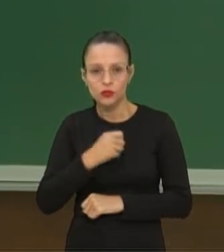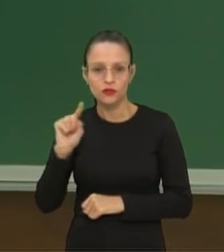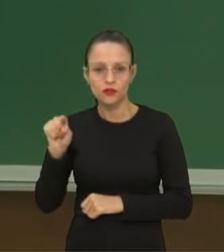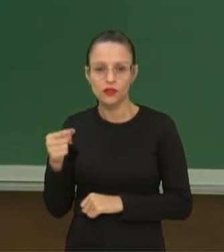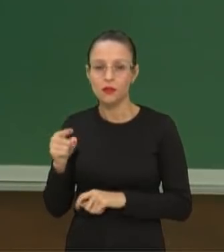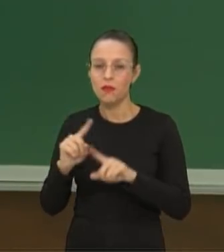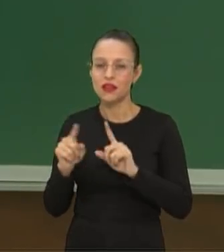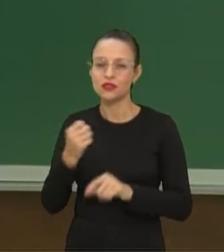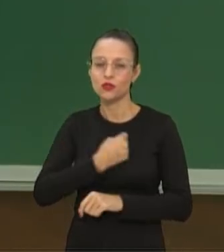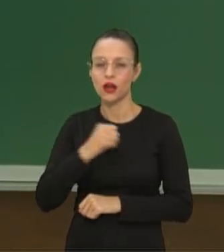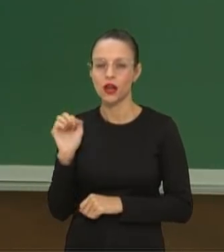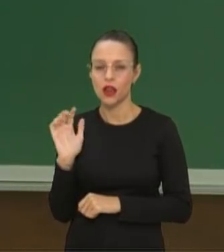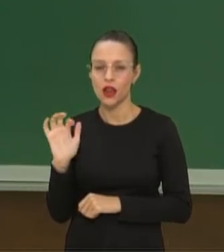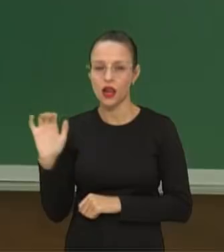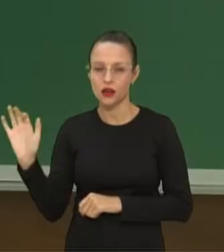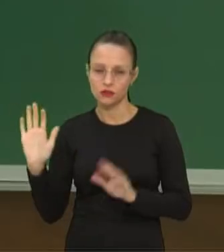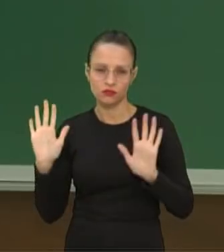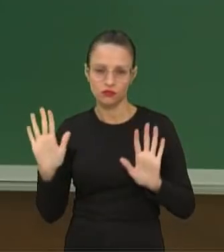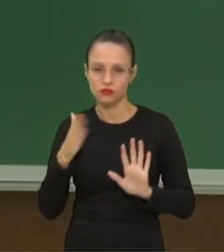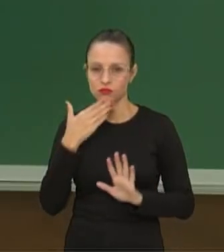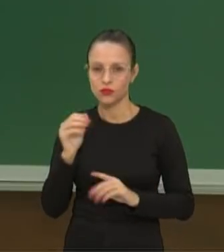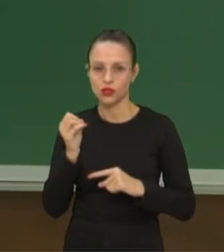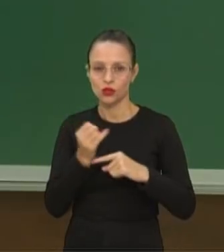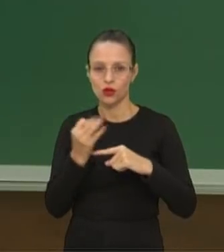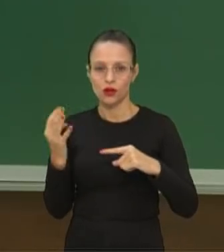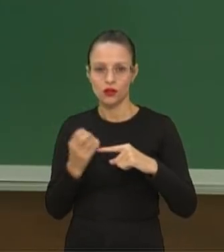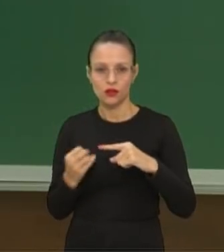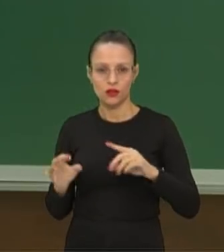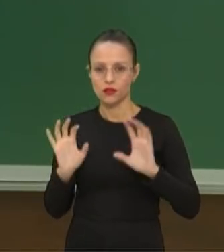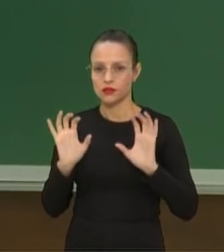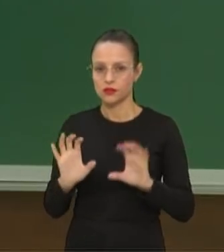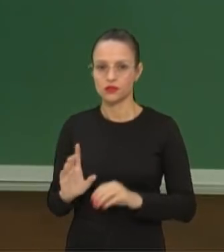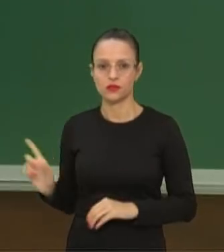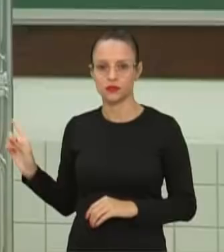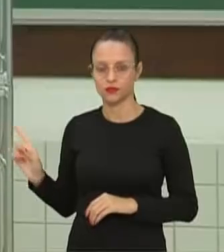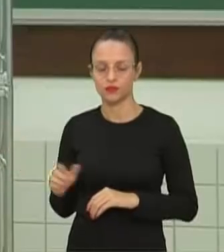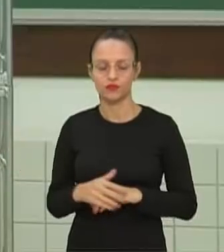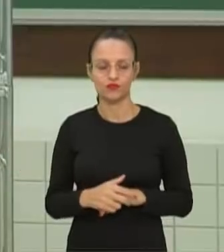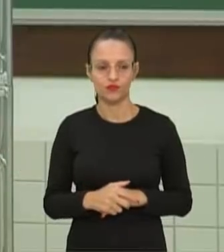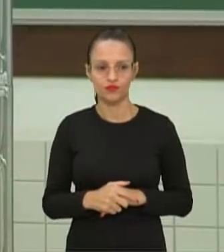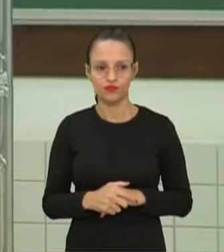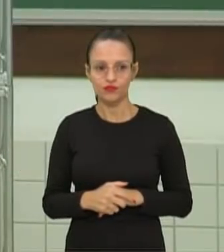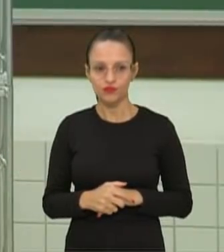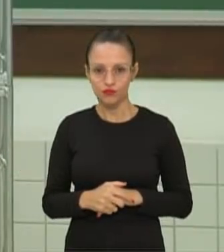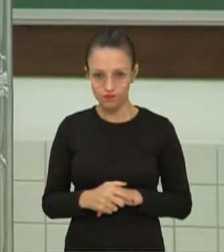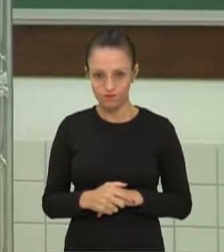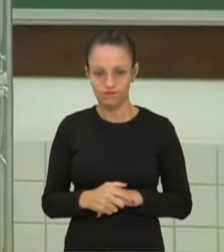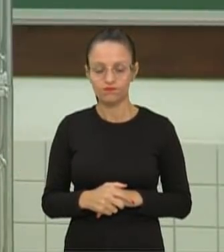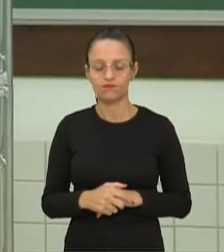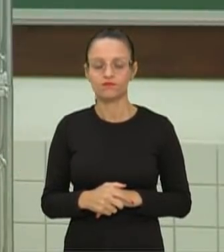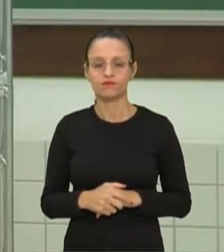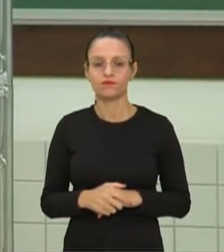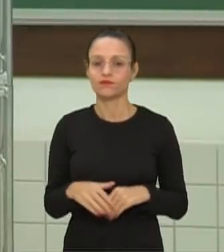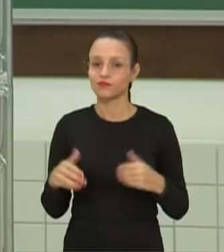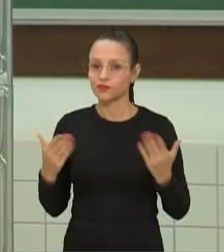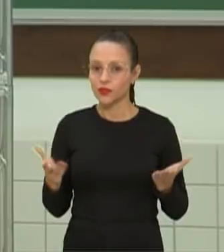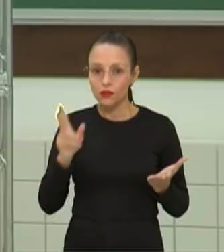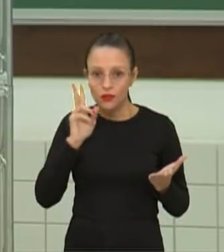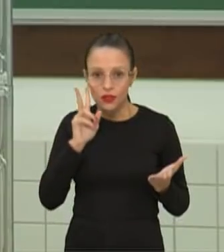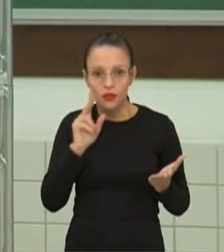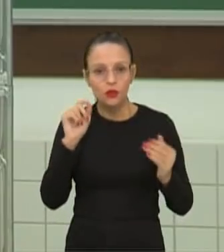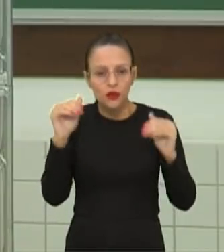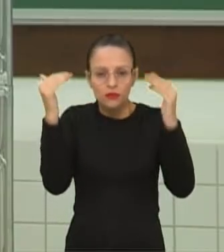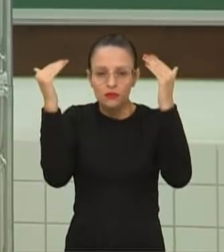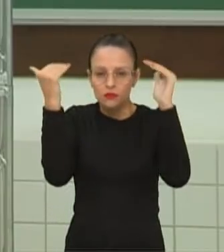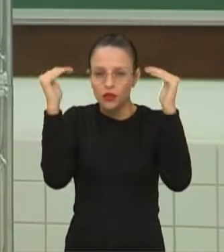vai dar uma dízima periódica. Então deixa como uma fração mesmo, está reduzida, está simplificada, está tranquilo, tá? Então, lembra de seguir o